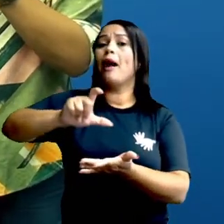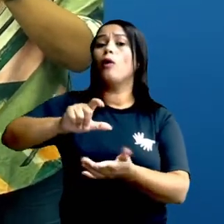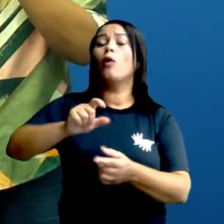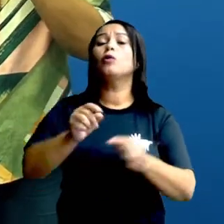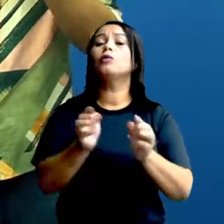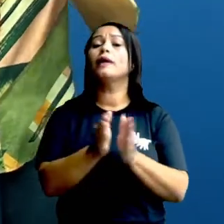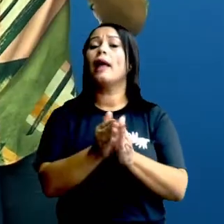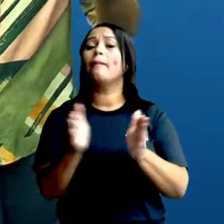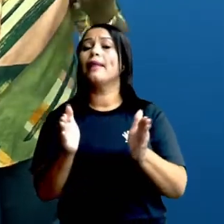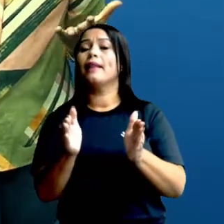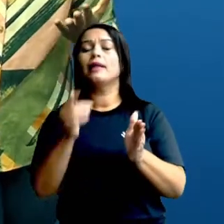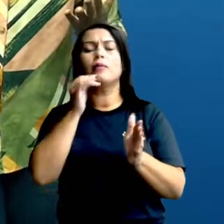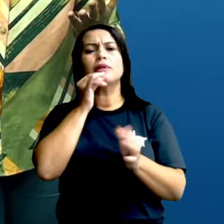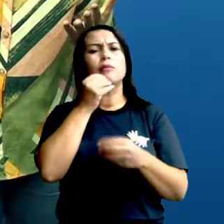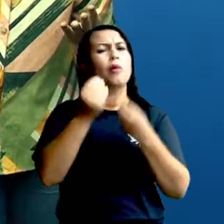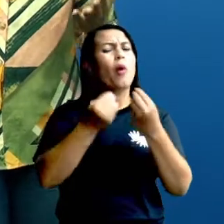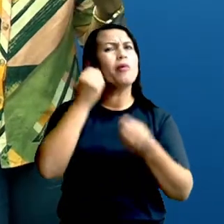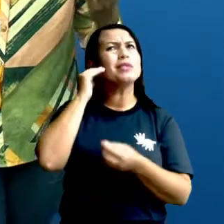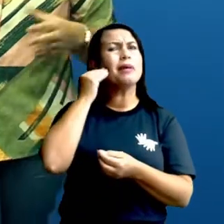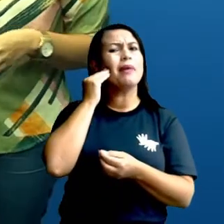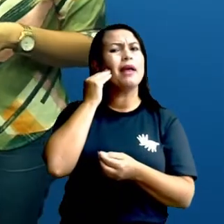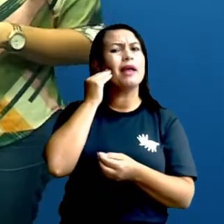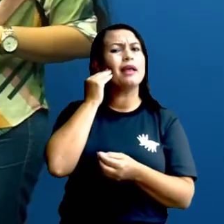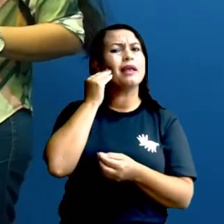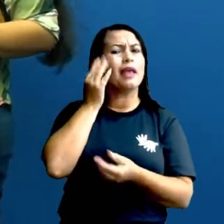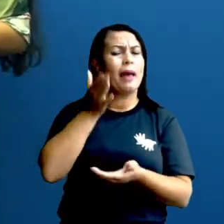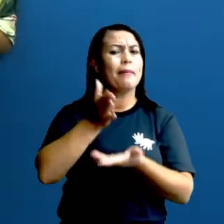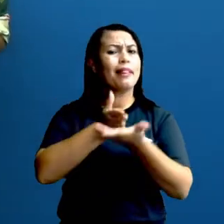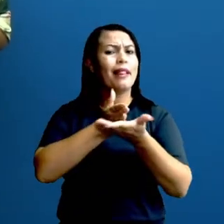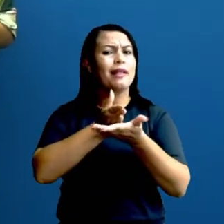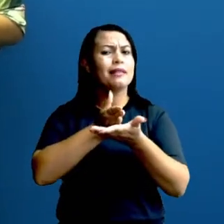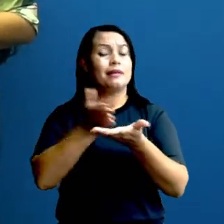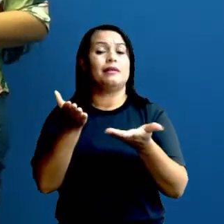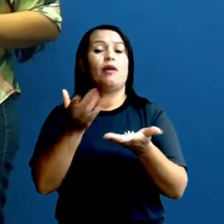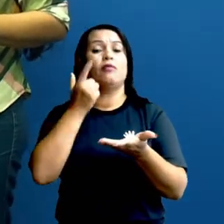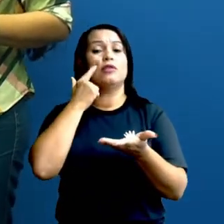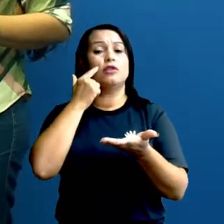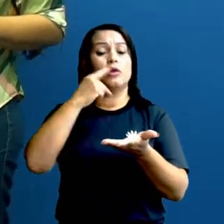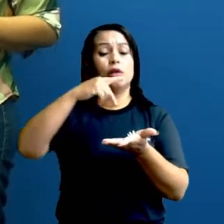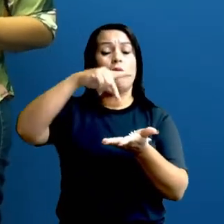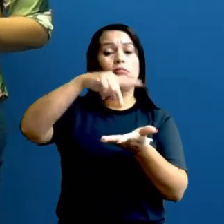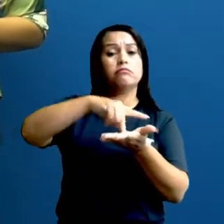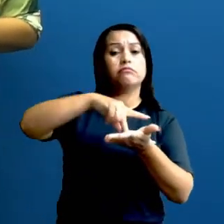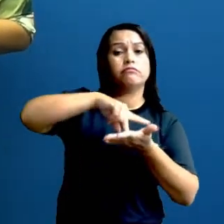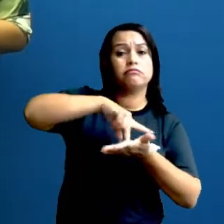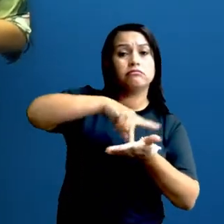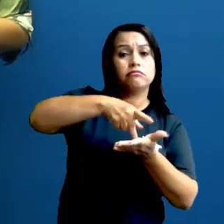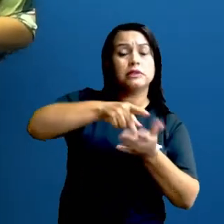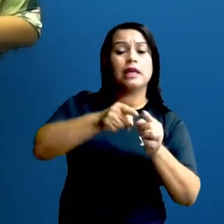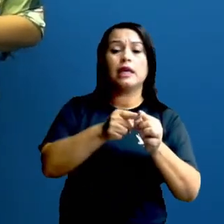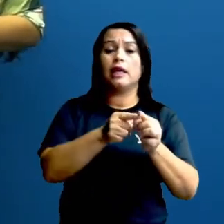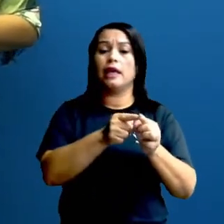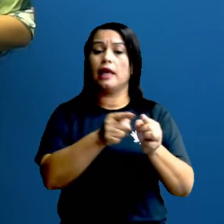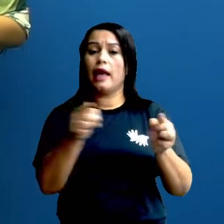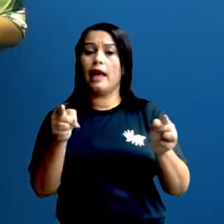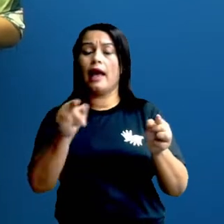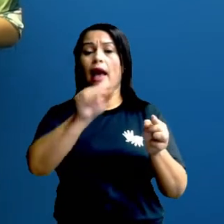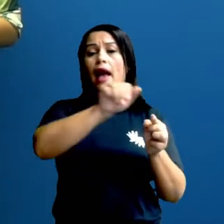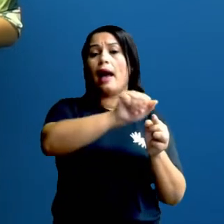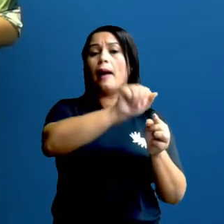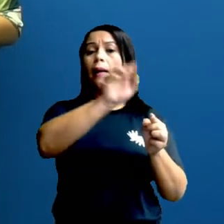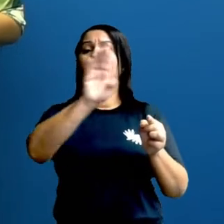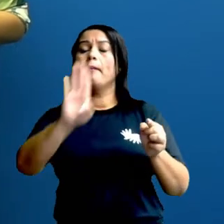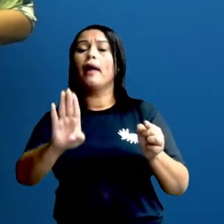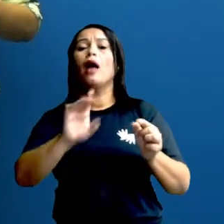metade tá o professor como é que eu vou saber a metasa óbvio né a ultrapassar a minha reta que esse meu segmento AB